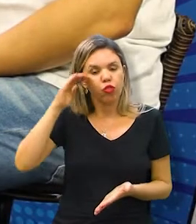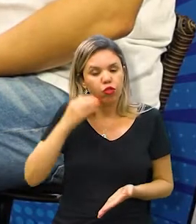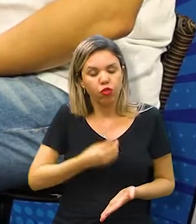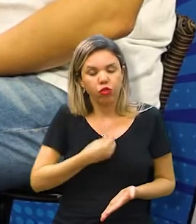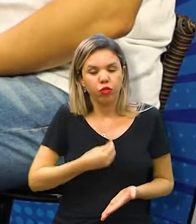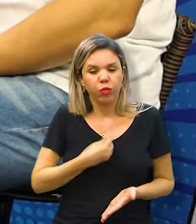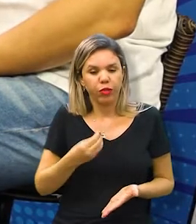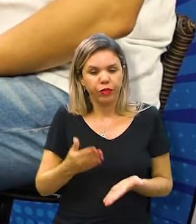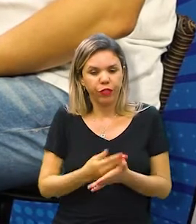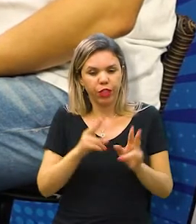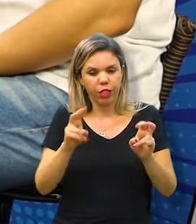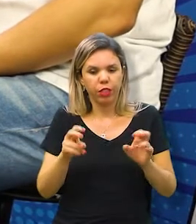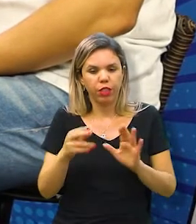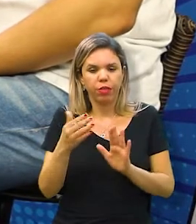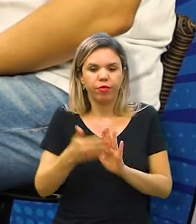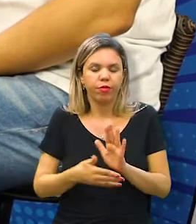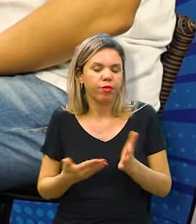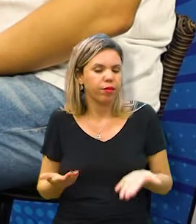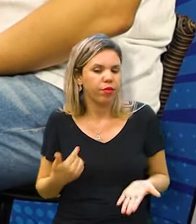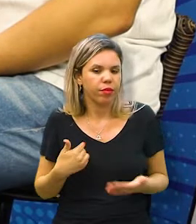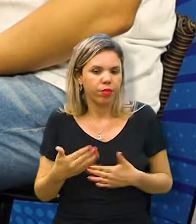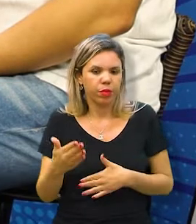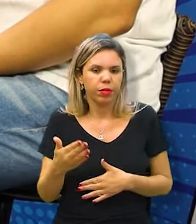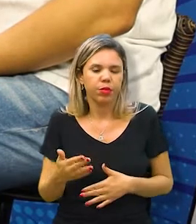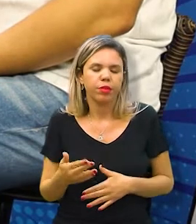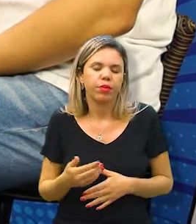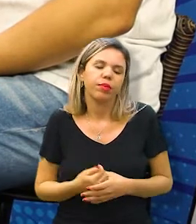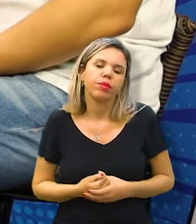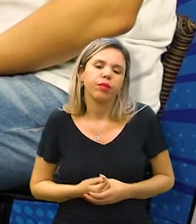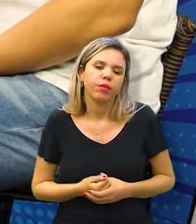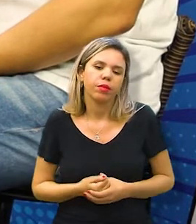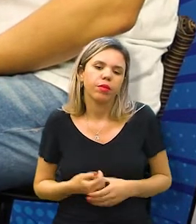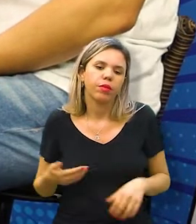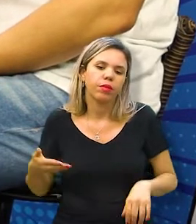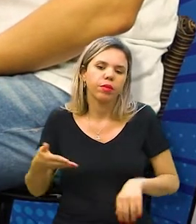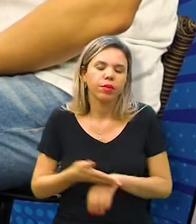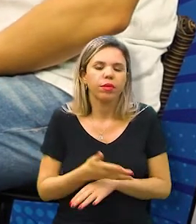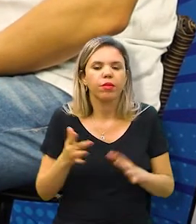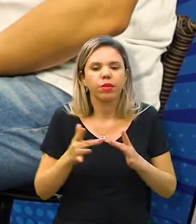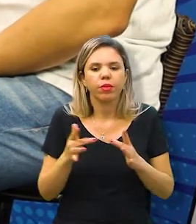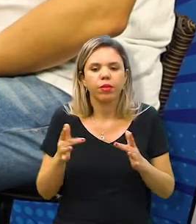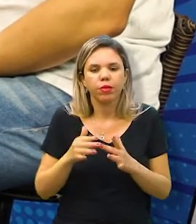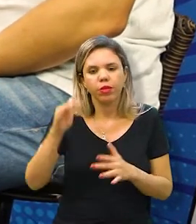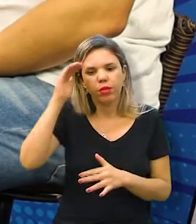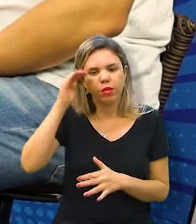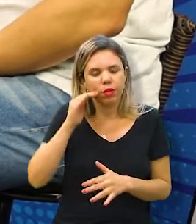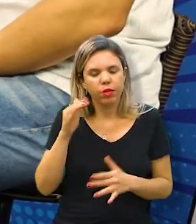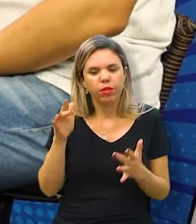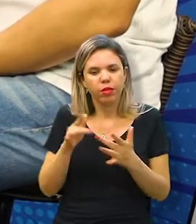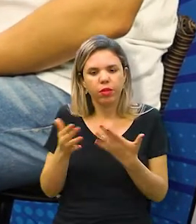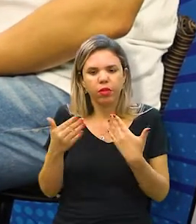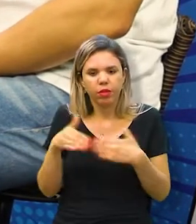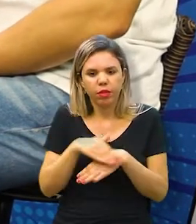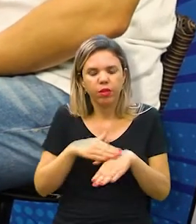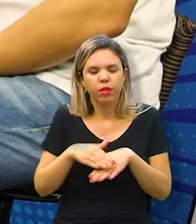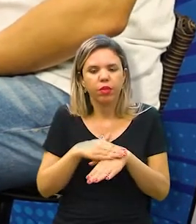o próximo, eu estou adotando a postura de entrar em contato com coreanos